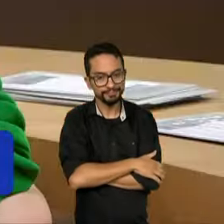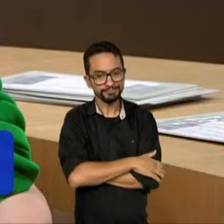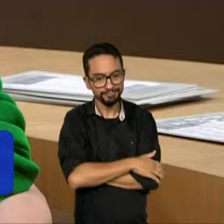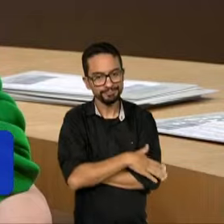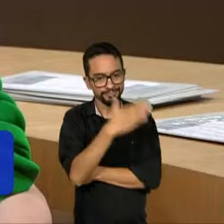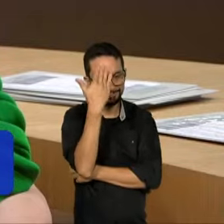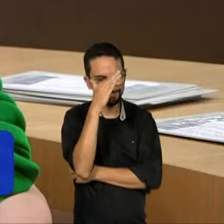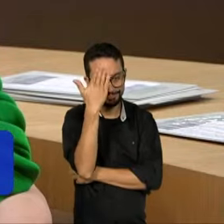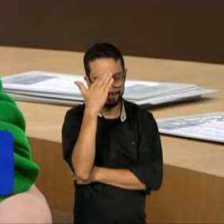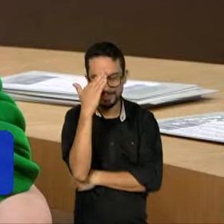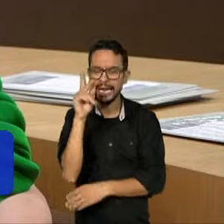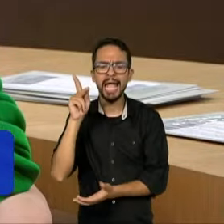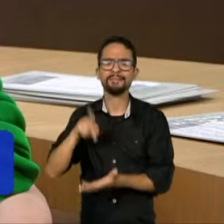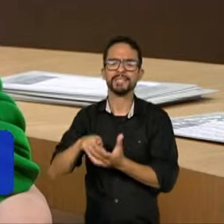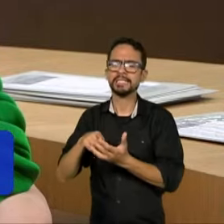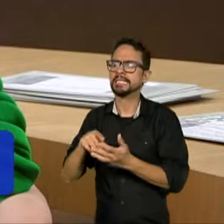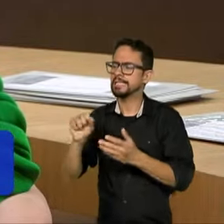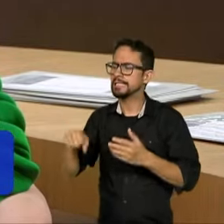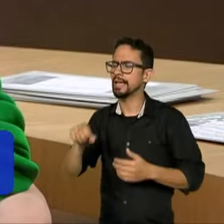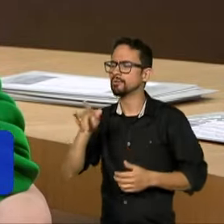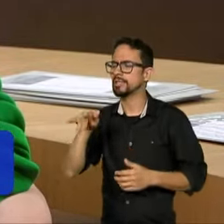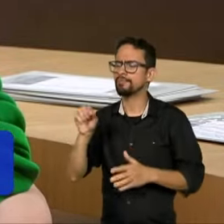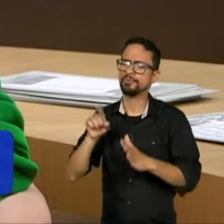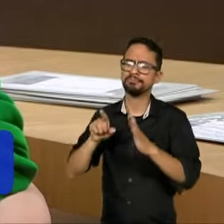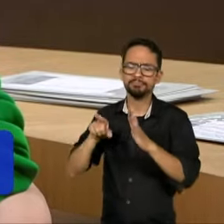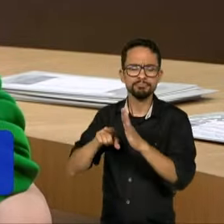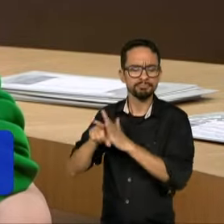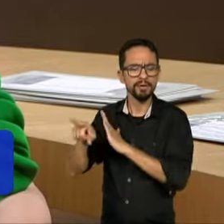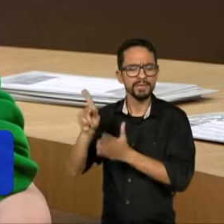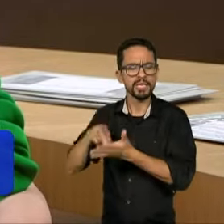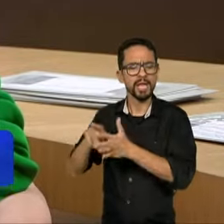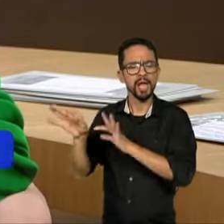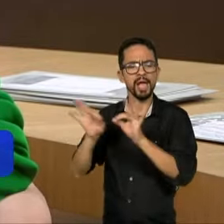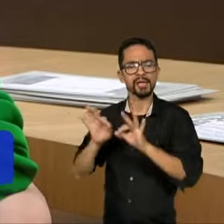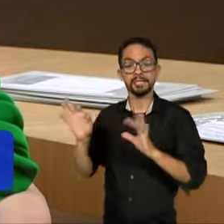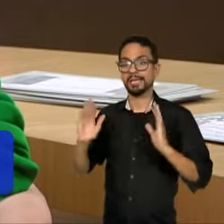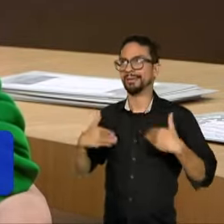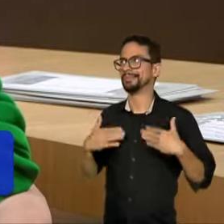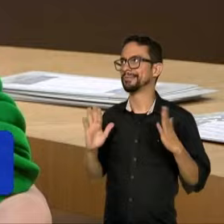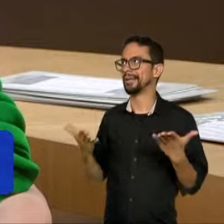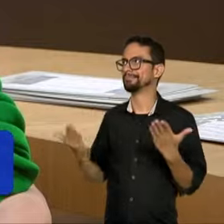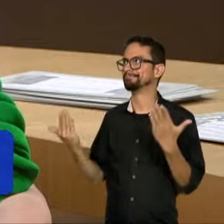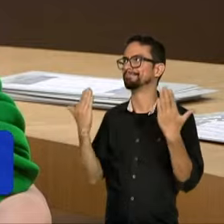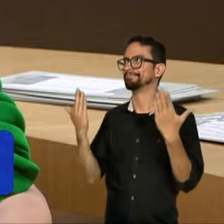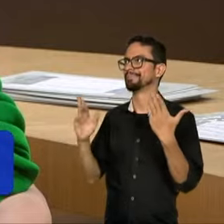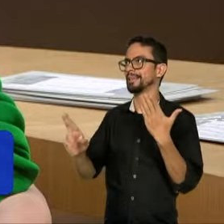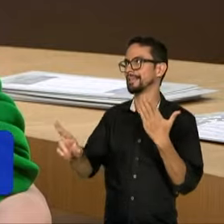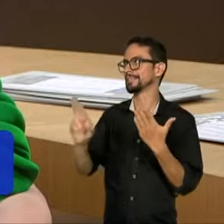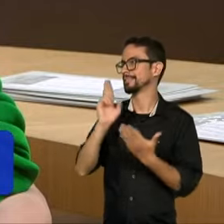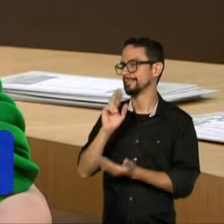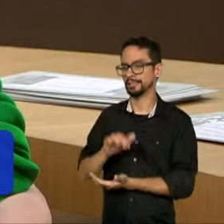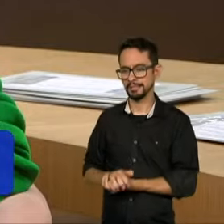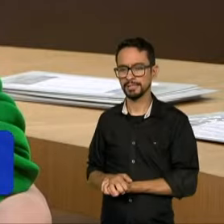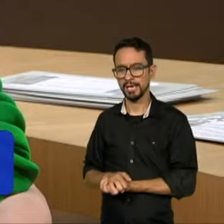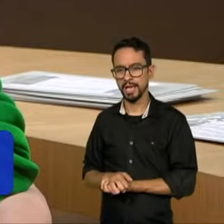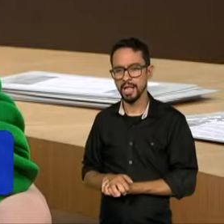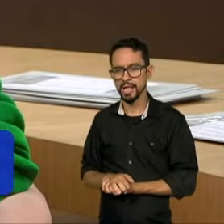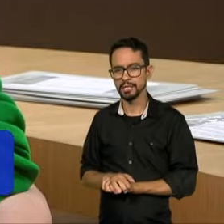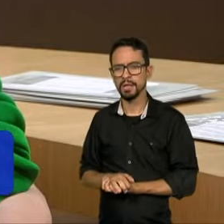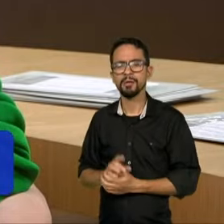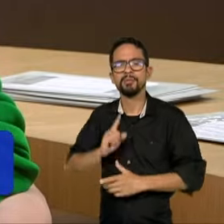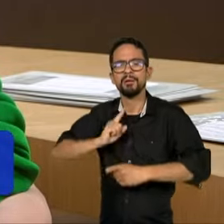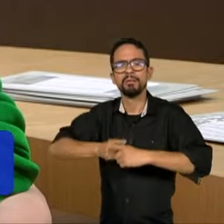e Gustavo, a gente tem que se preparar porque, assim, eu queria te perguntar, já meio que desconfiando da resposta, mas, assim, essas